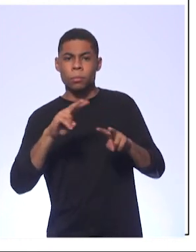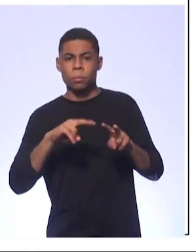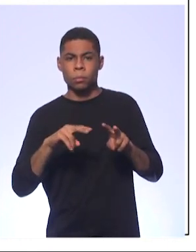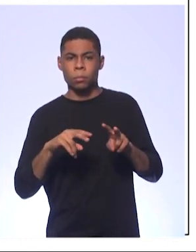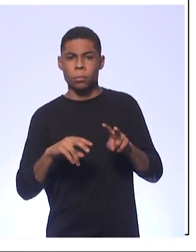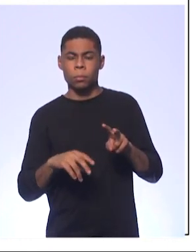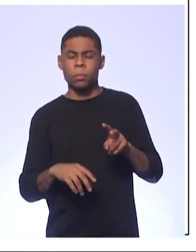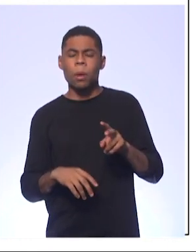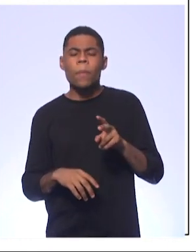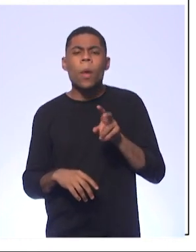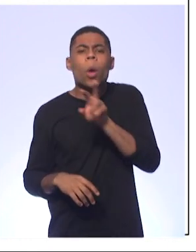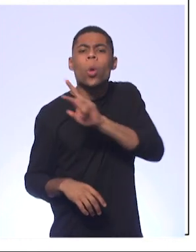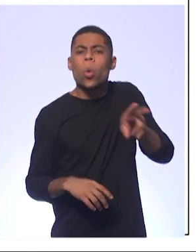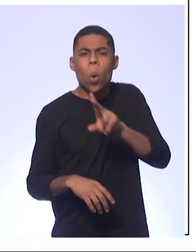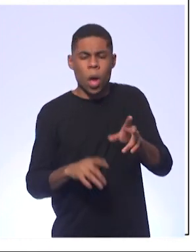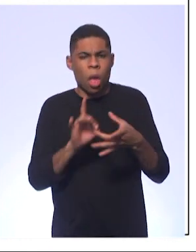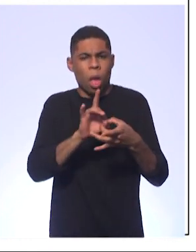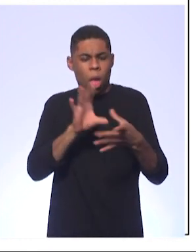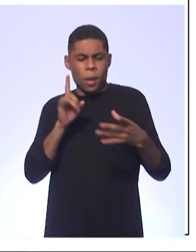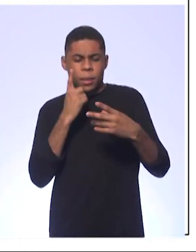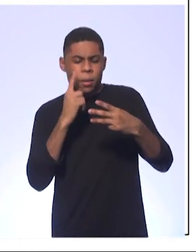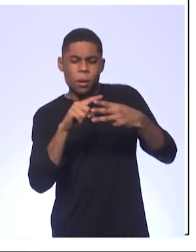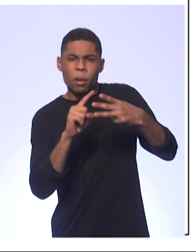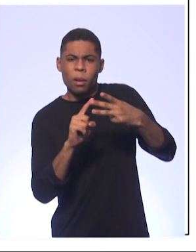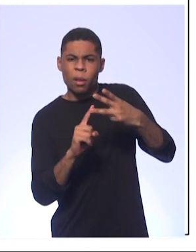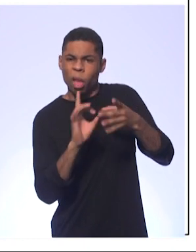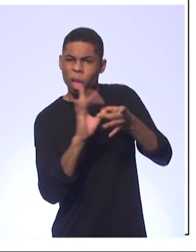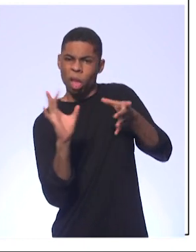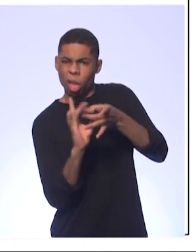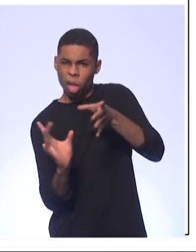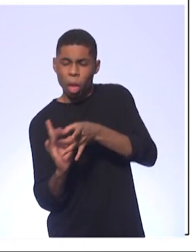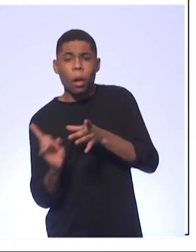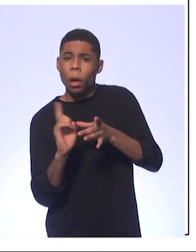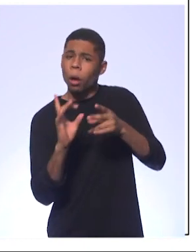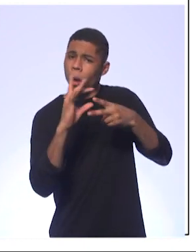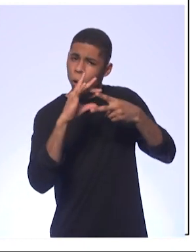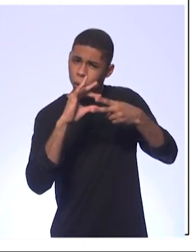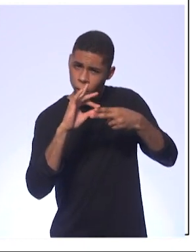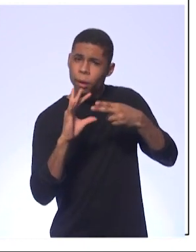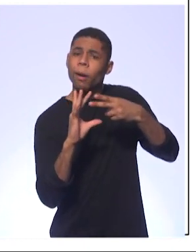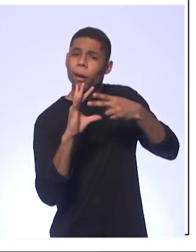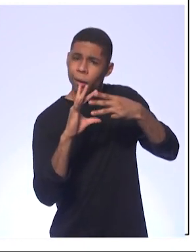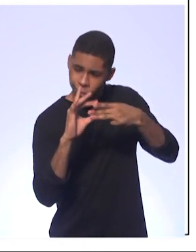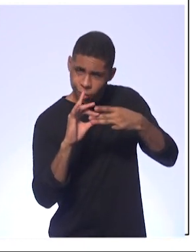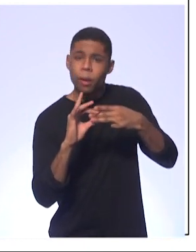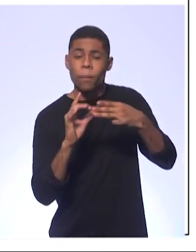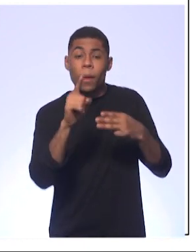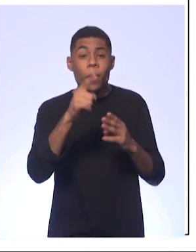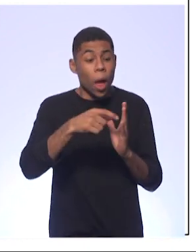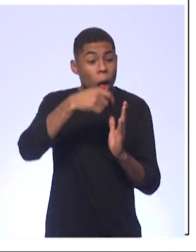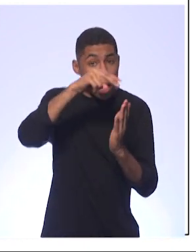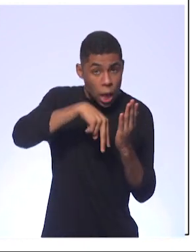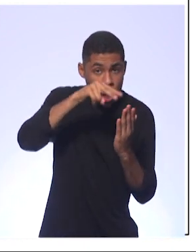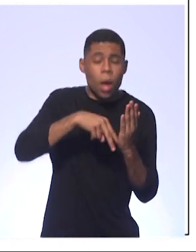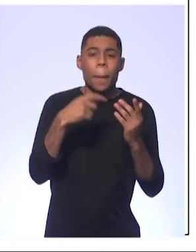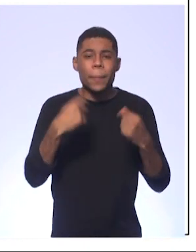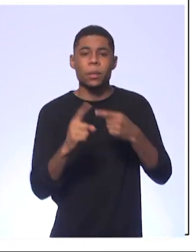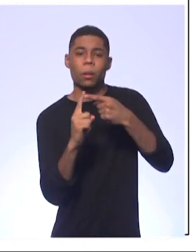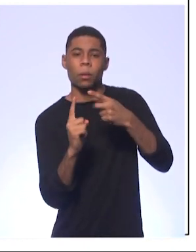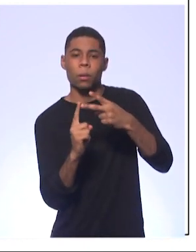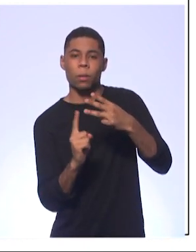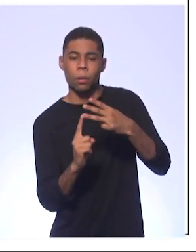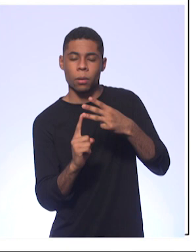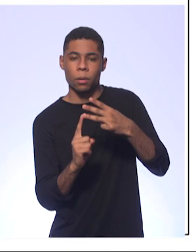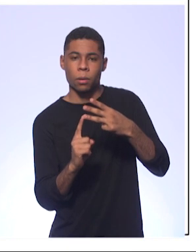são coisas dissociadas. Qualquer leitura, você tem que passar pelas 3 possibilidades. Então, a